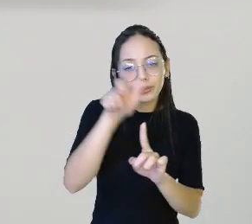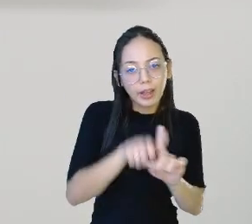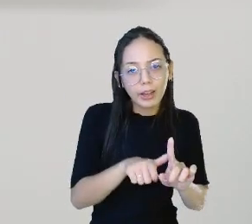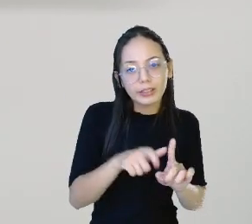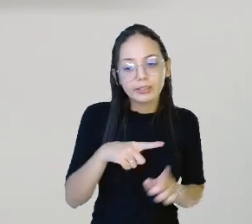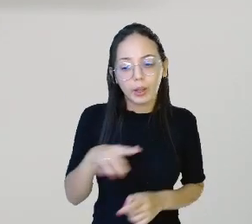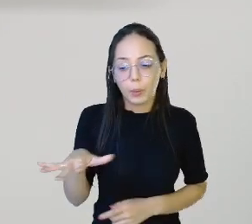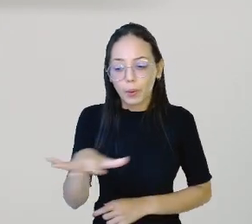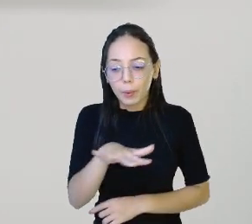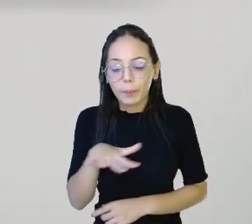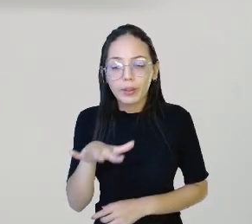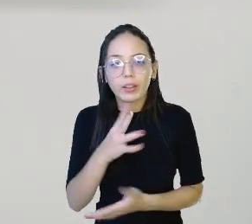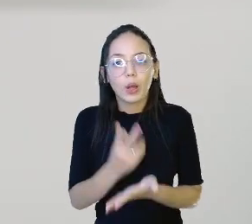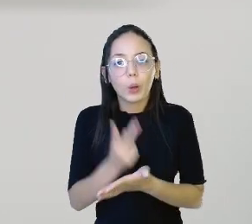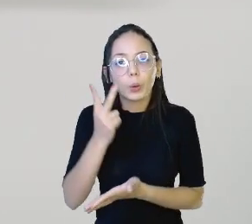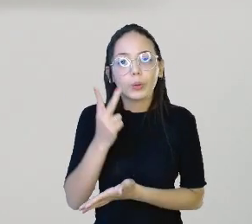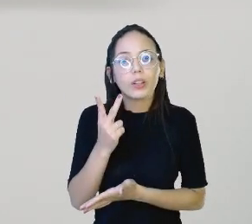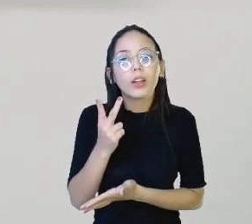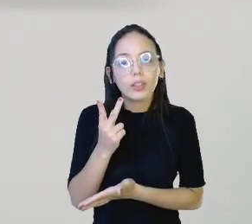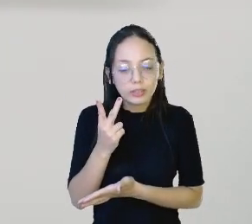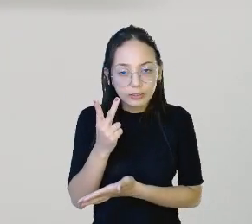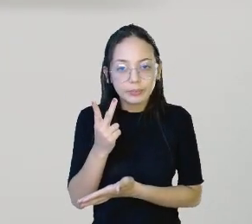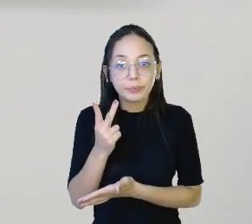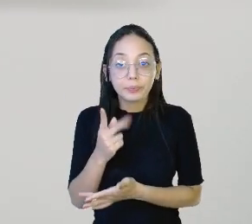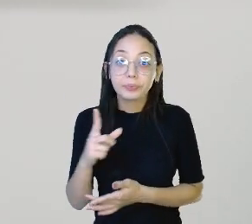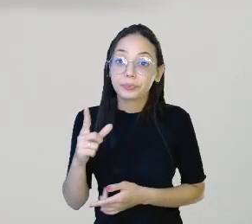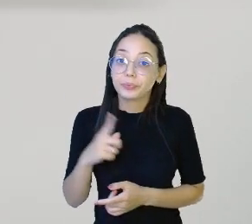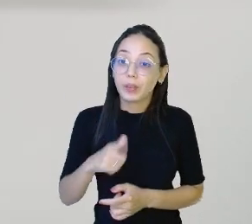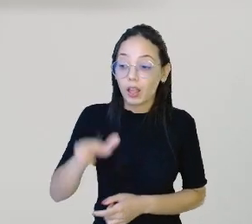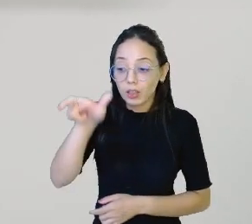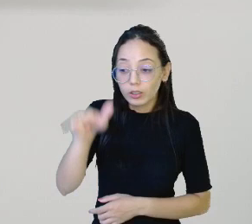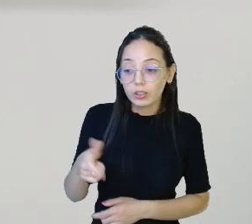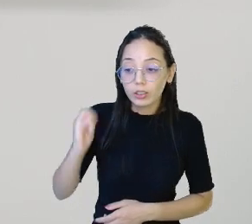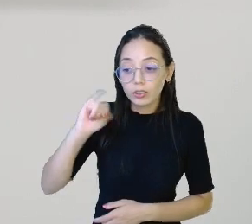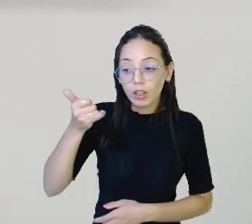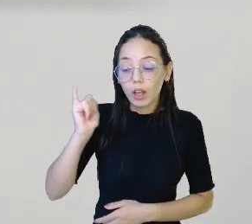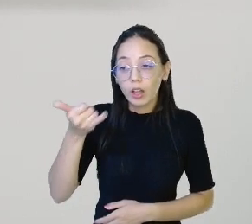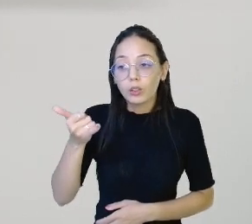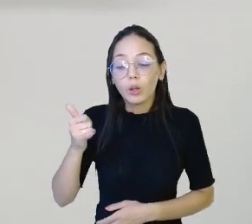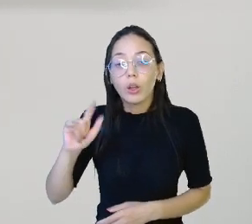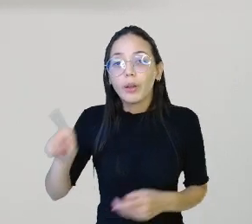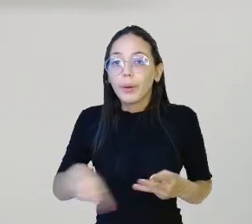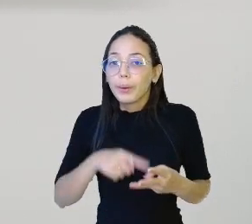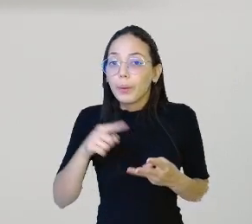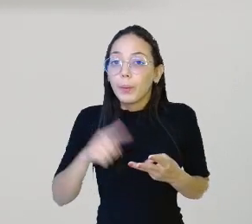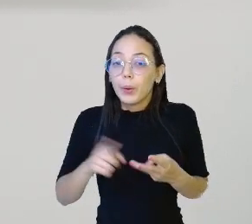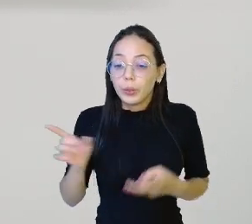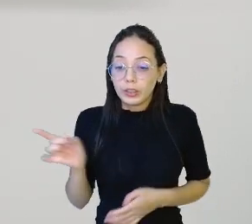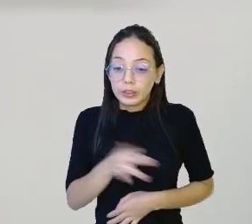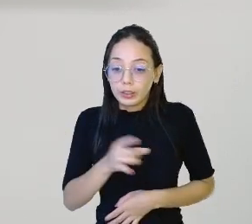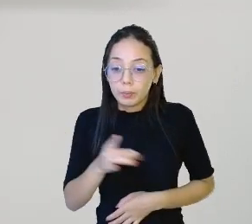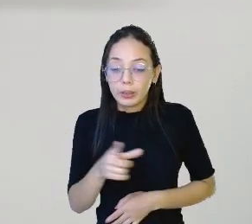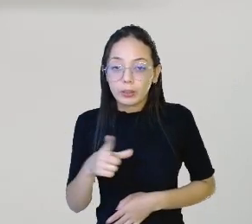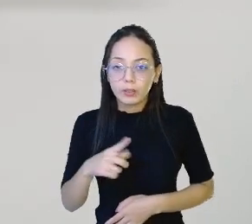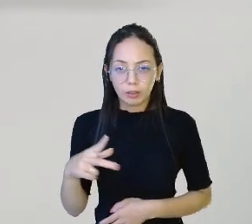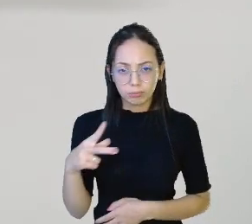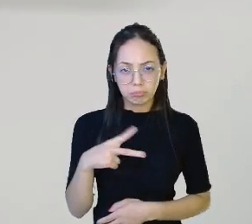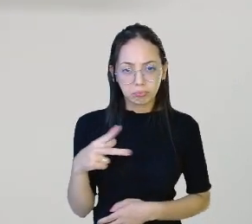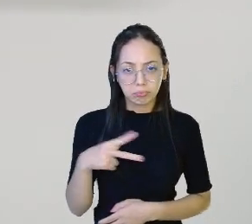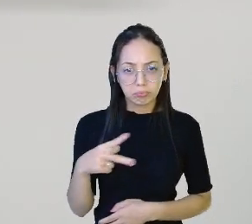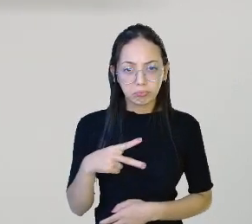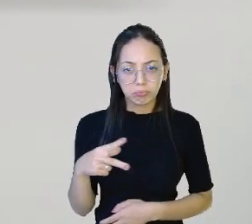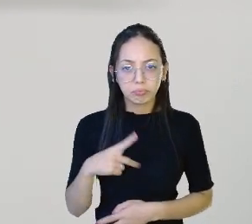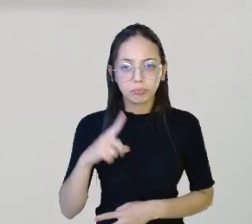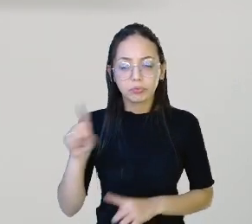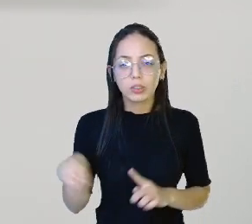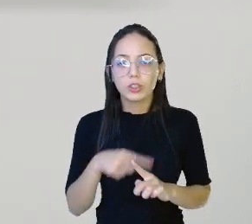tem um ambiente que lhe acontece, que é o espaço, que tem o narrador, e o de assombração tem essa particularidade, que